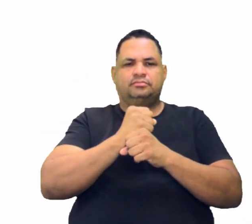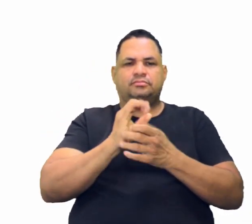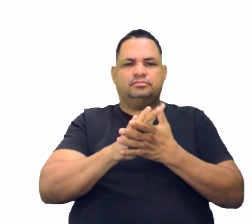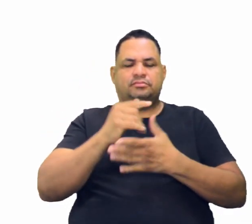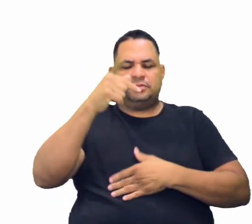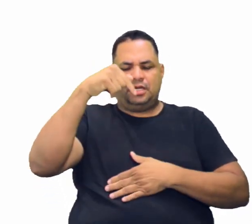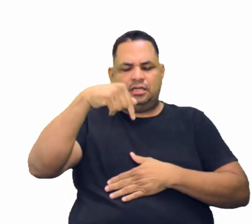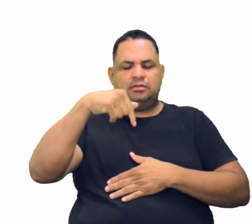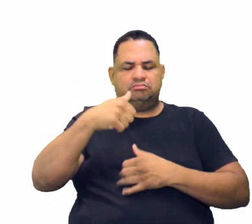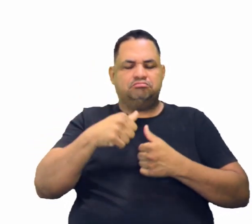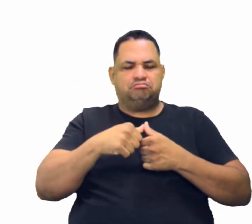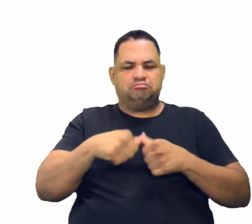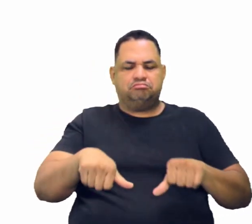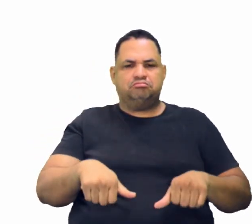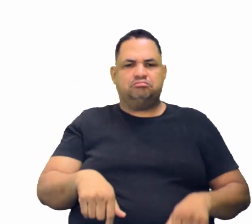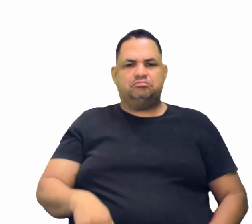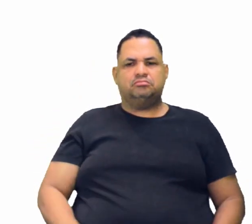estive aqui?